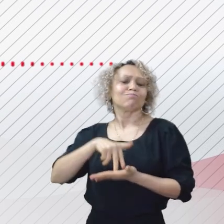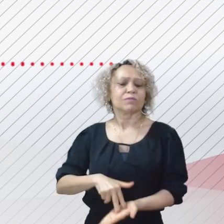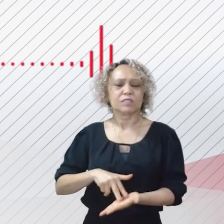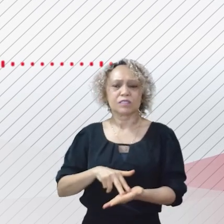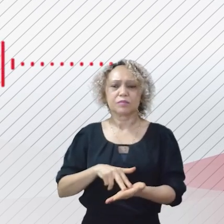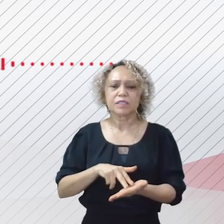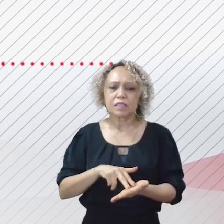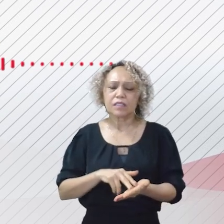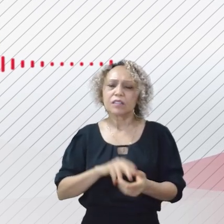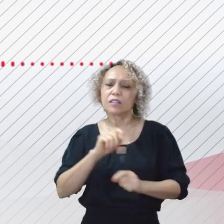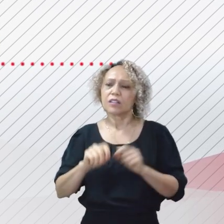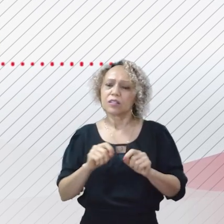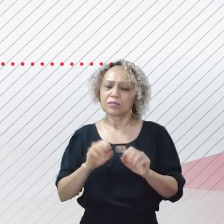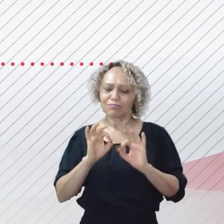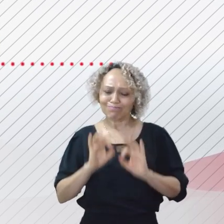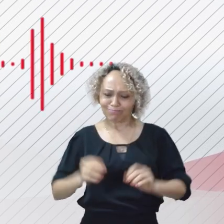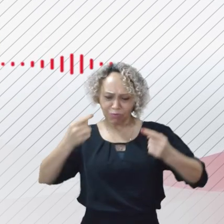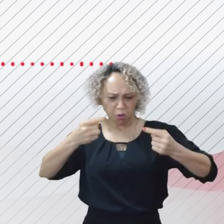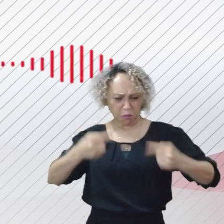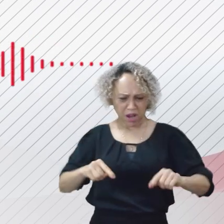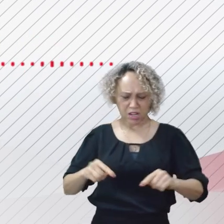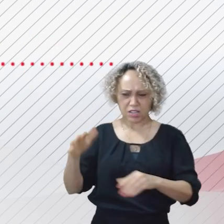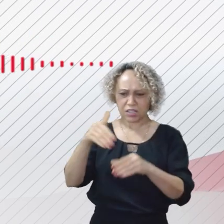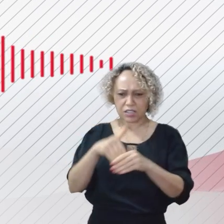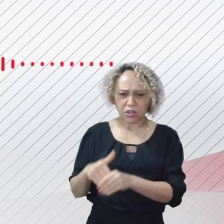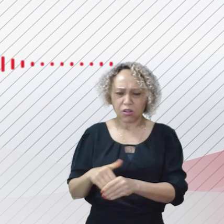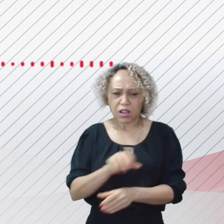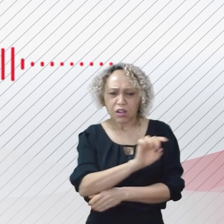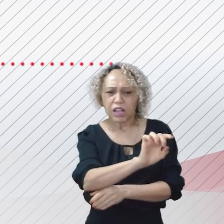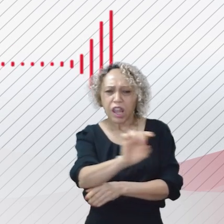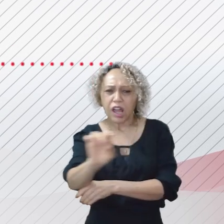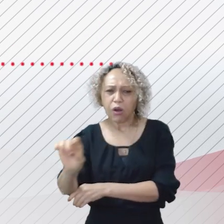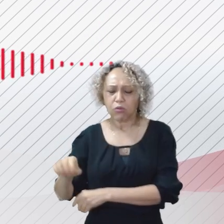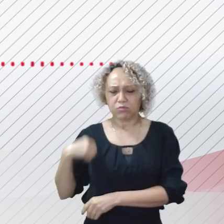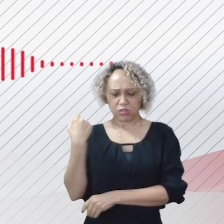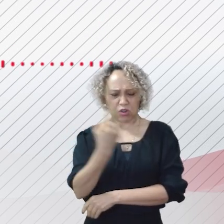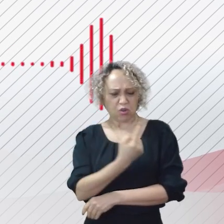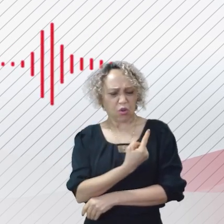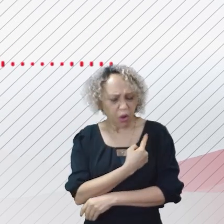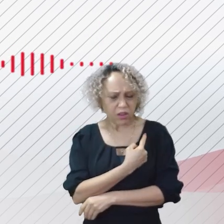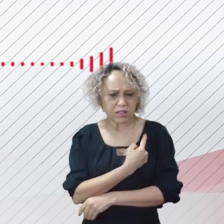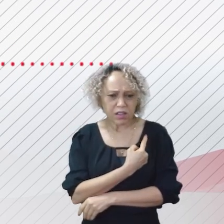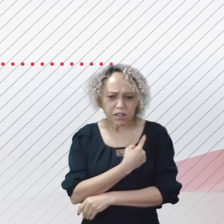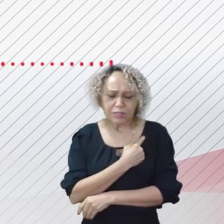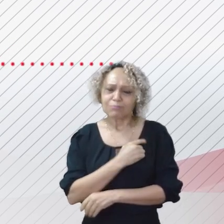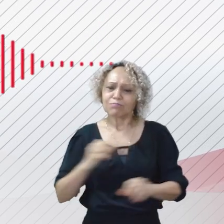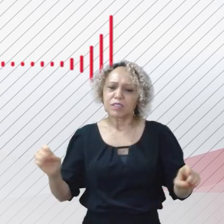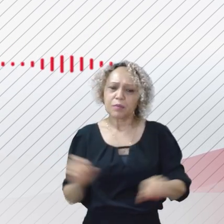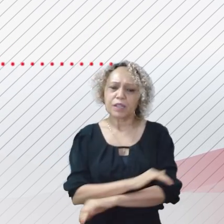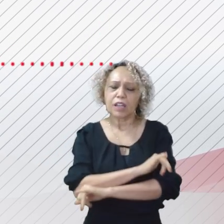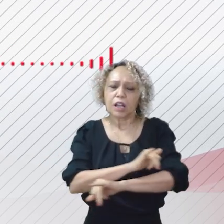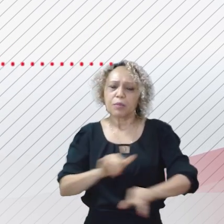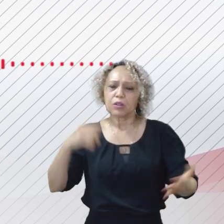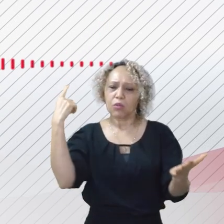candidatas que levantaram essa bandeira e fizeram o justo combate nas eleições. Cada um e cada uma de nós sai